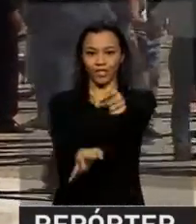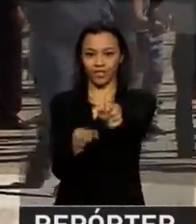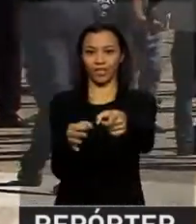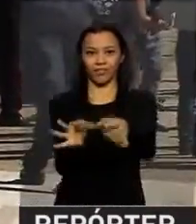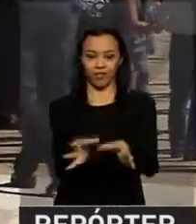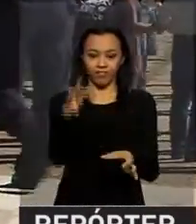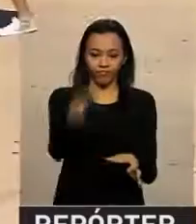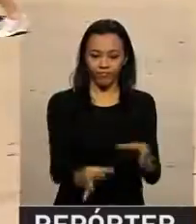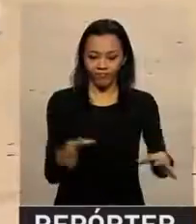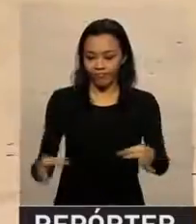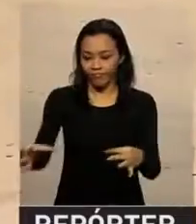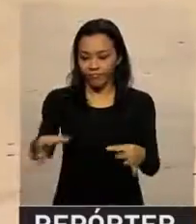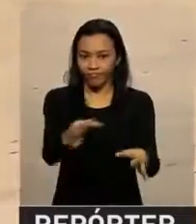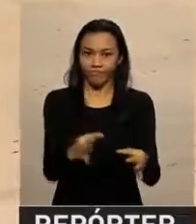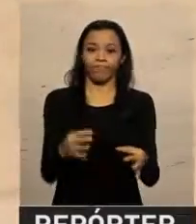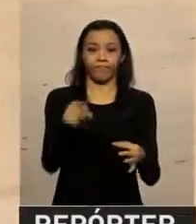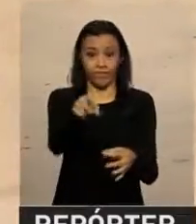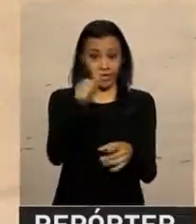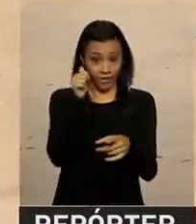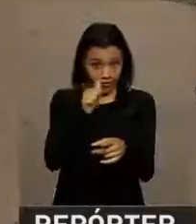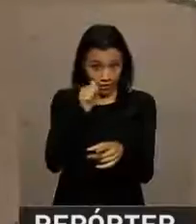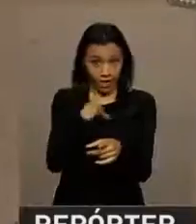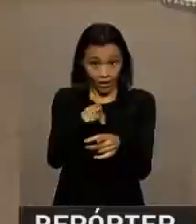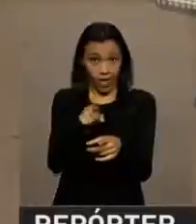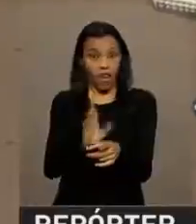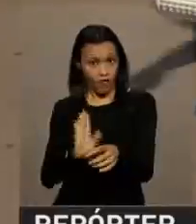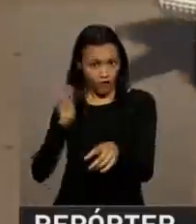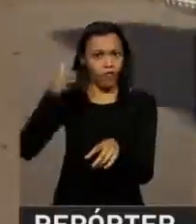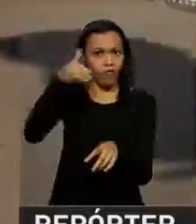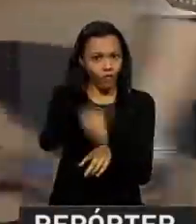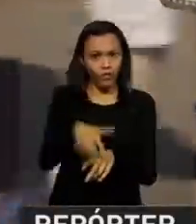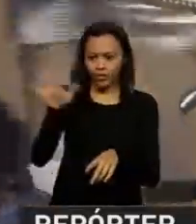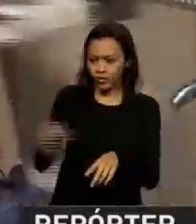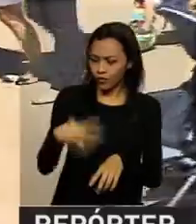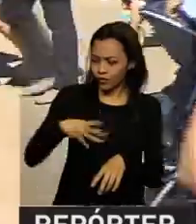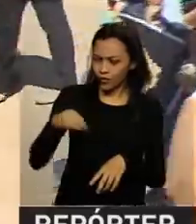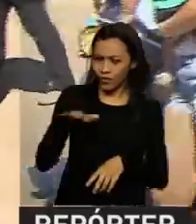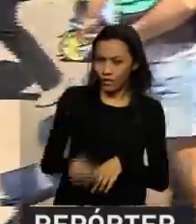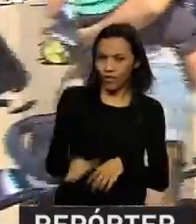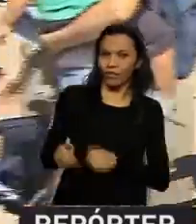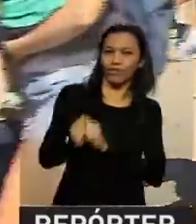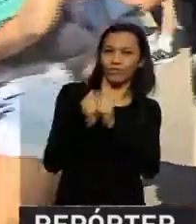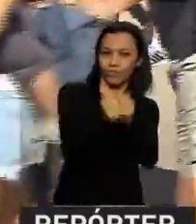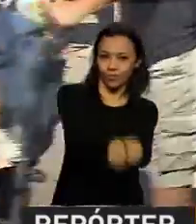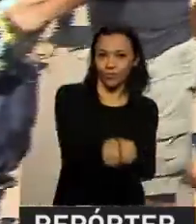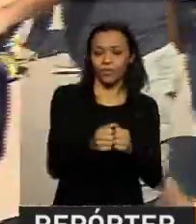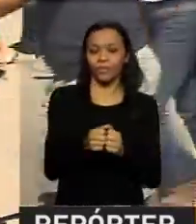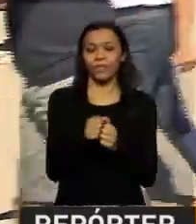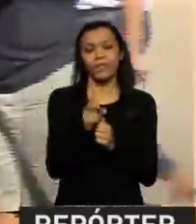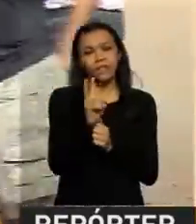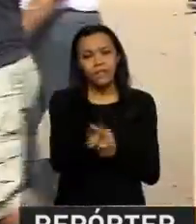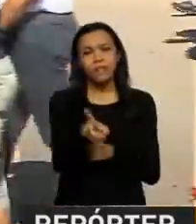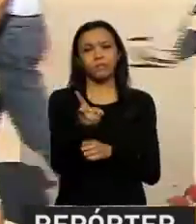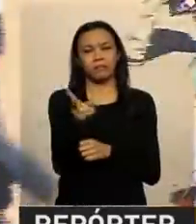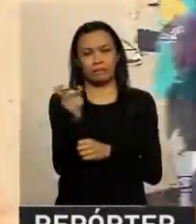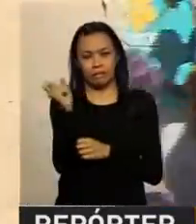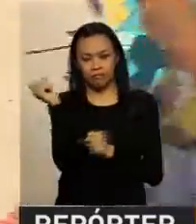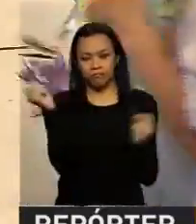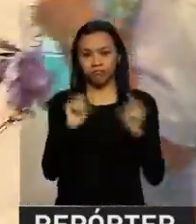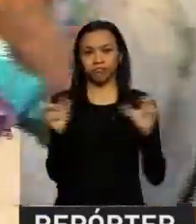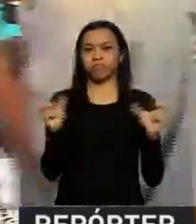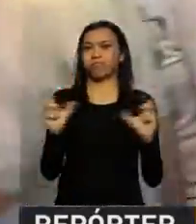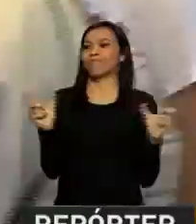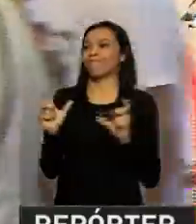Supremo Tribunal Federal. Carla fez questão de ir à marcha com o filho pequeno. Cada vez mais tá premente que a